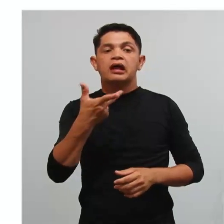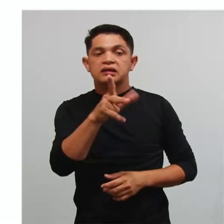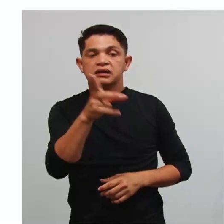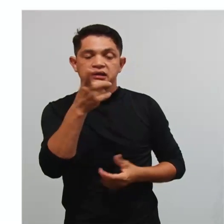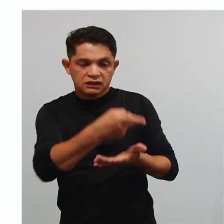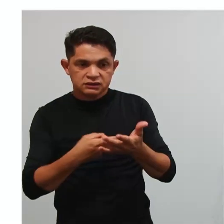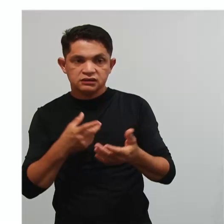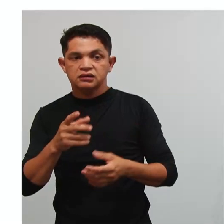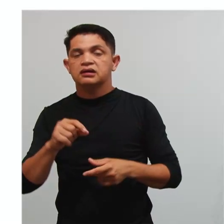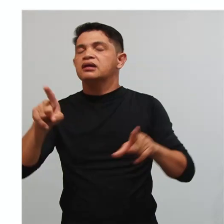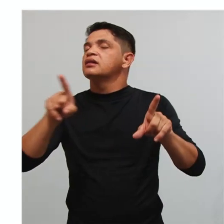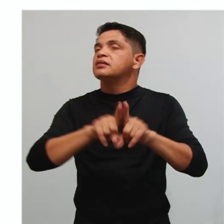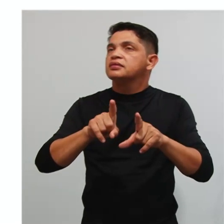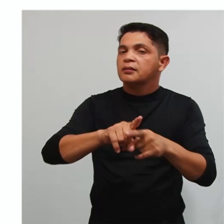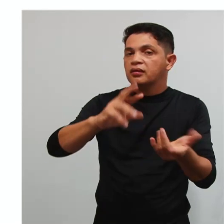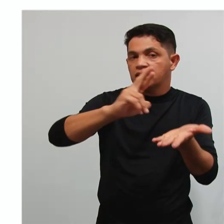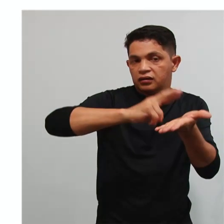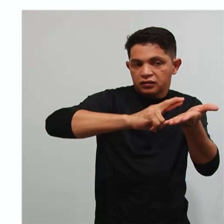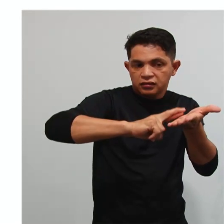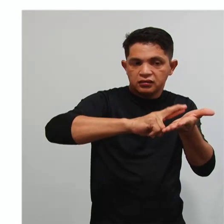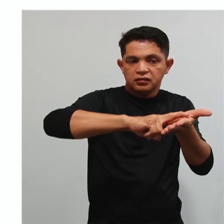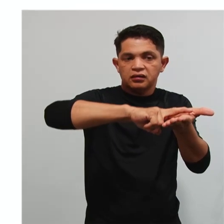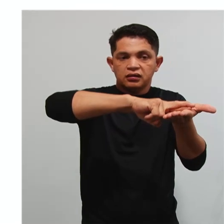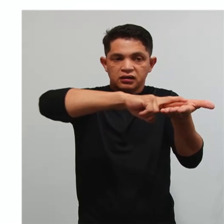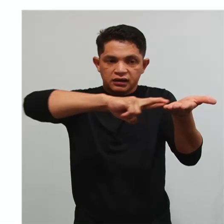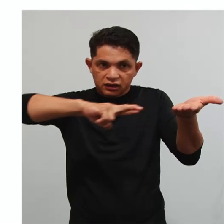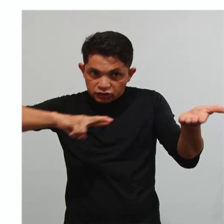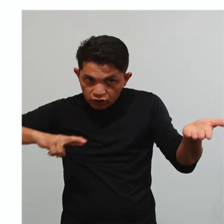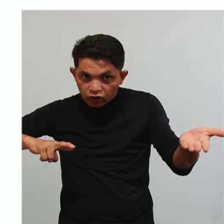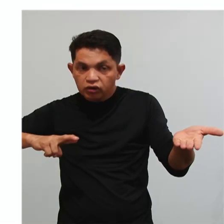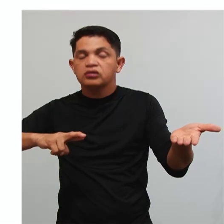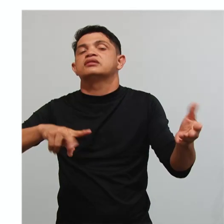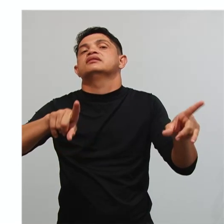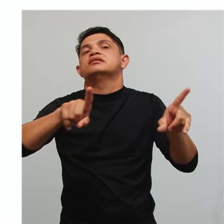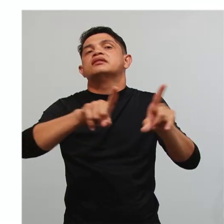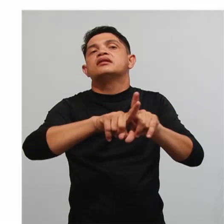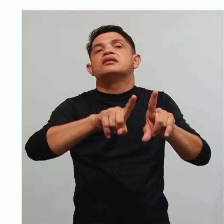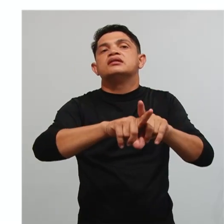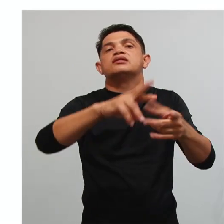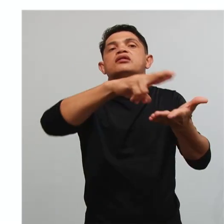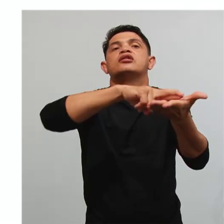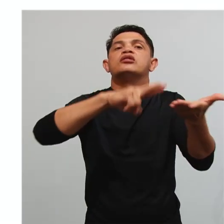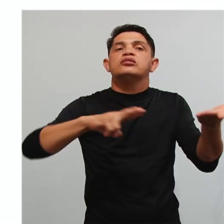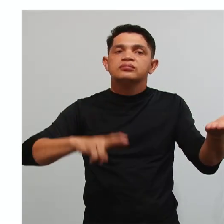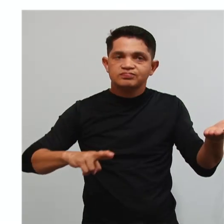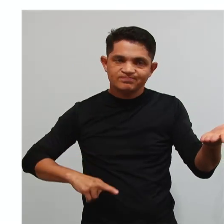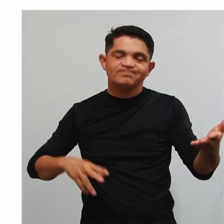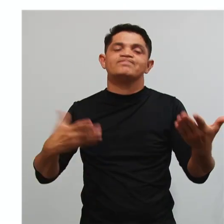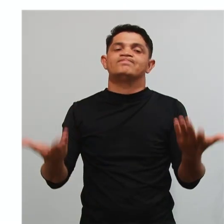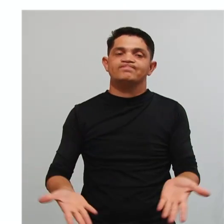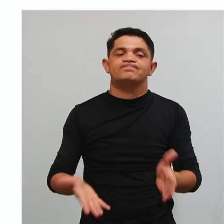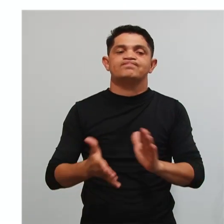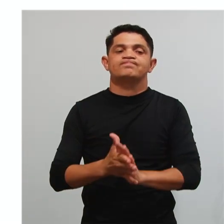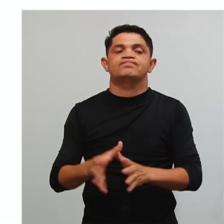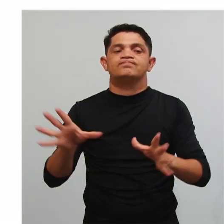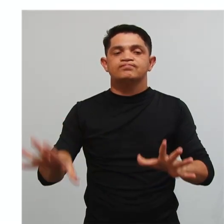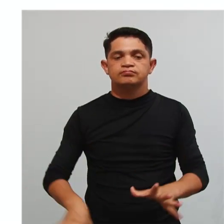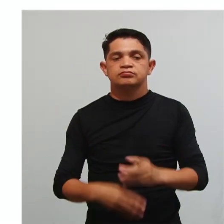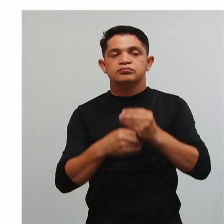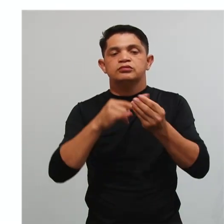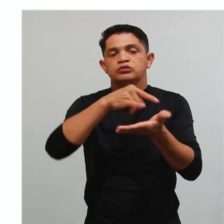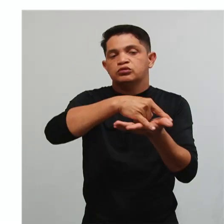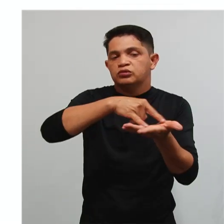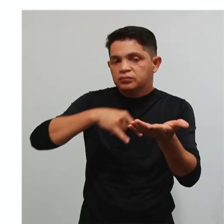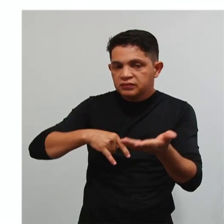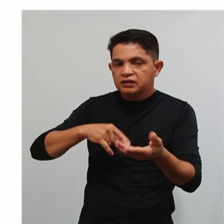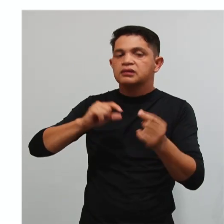Né? Bom, e nós temos ainda o relatório. O relatório é